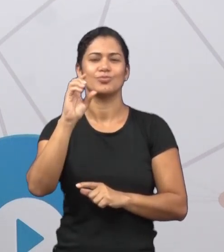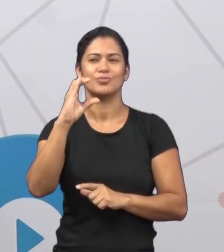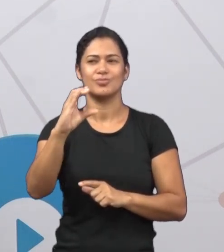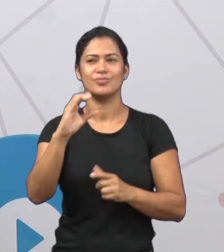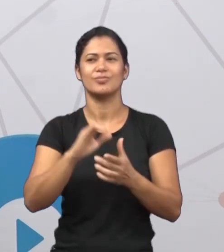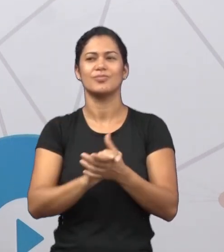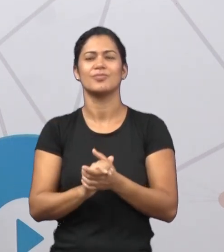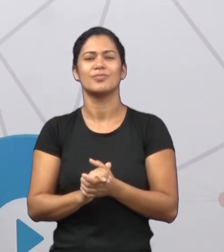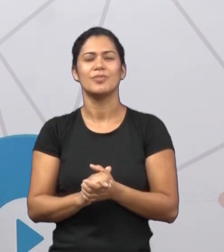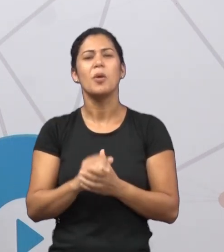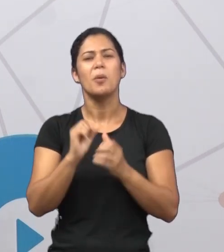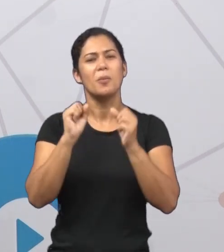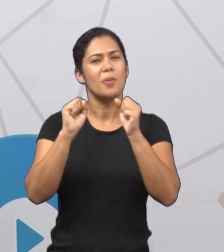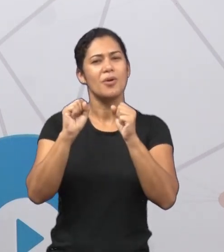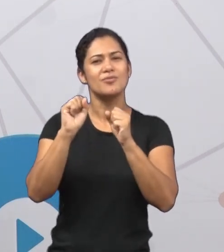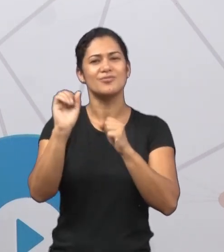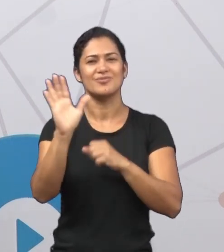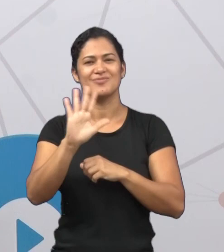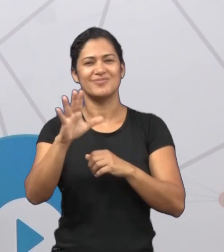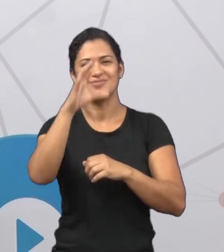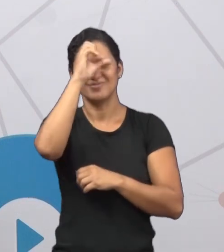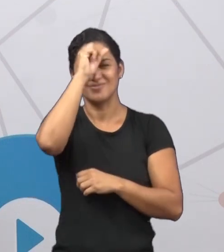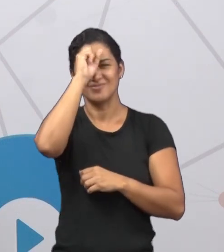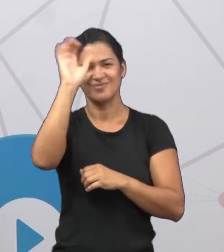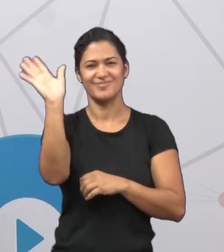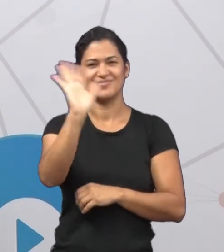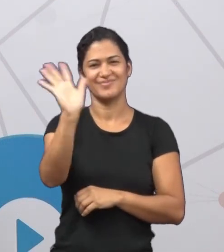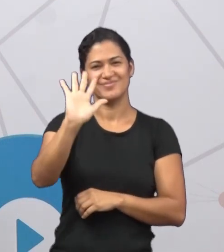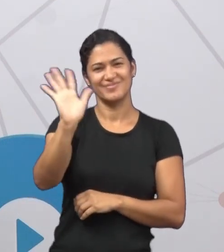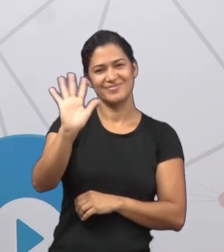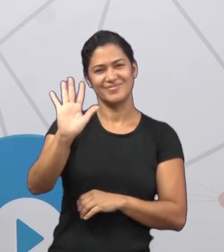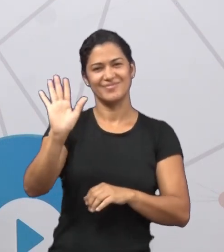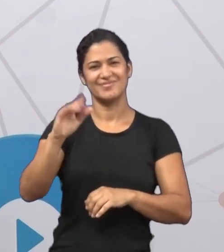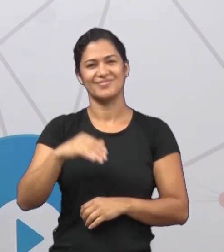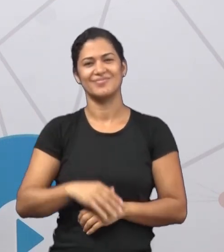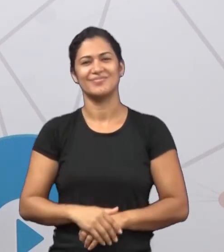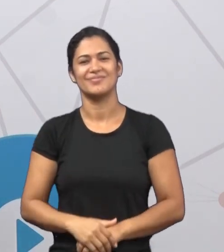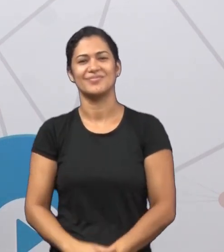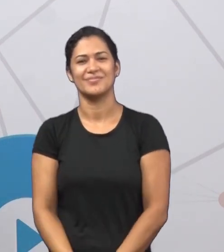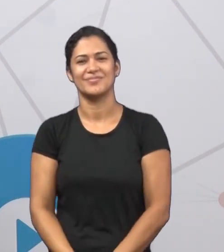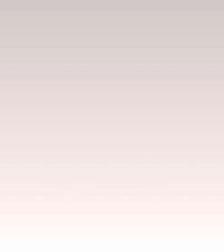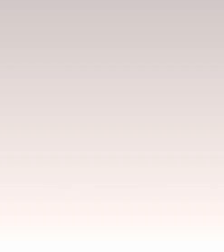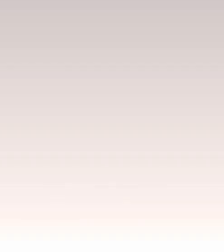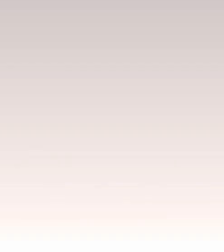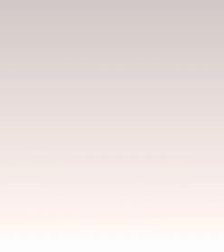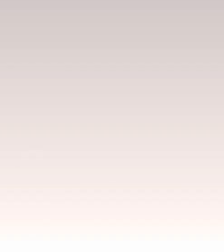fortes e podemos muito mais. Vamos aprender juntos. Tchau, tchau, crianças. Até a próxima.